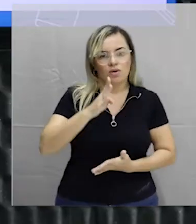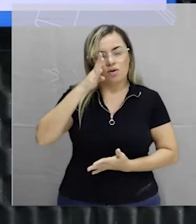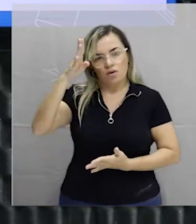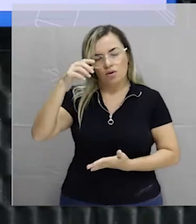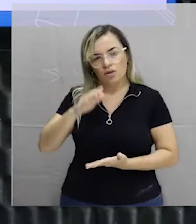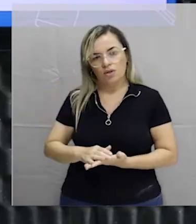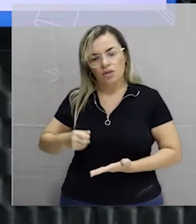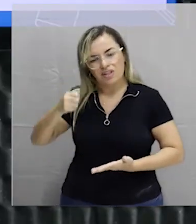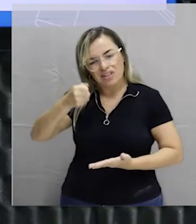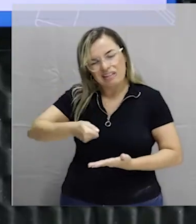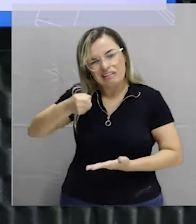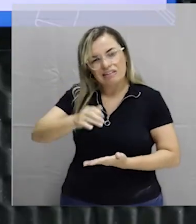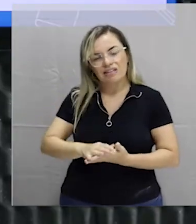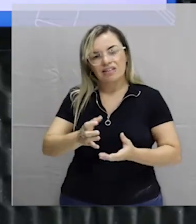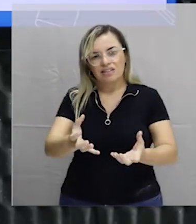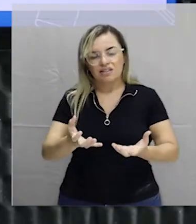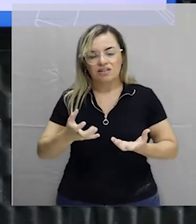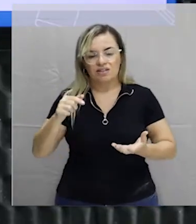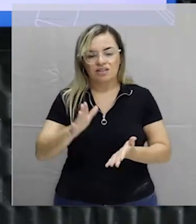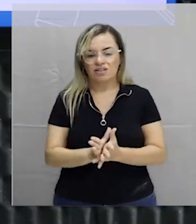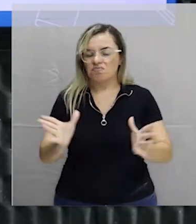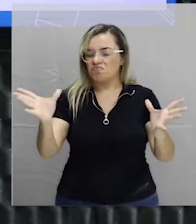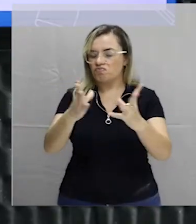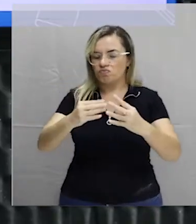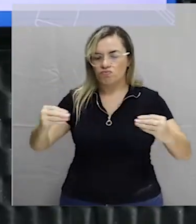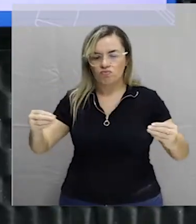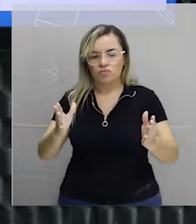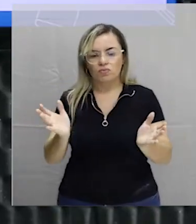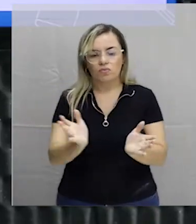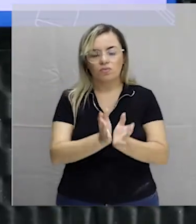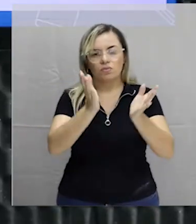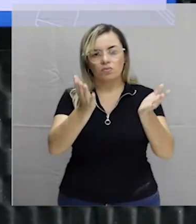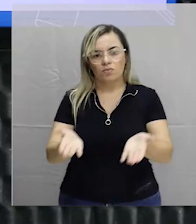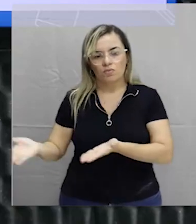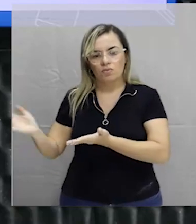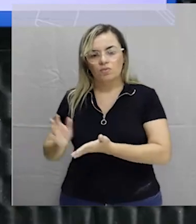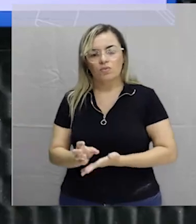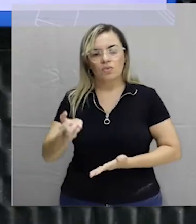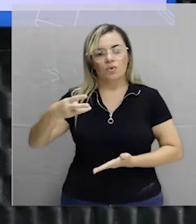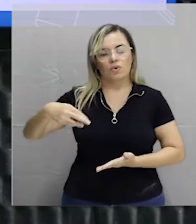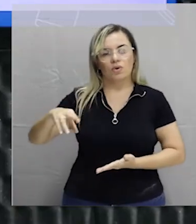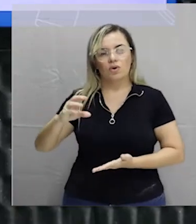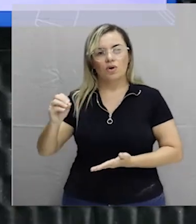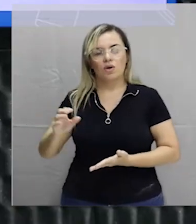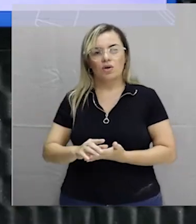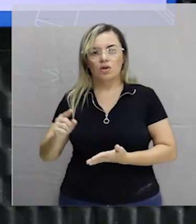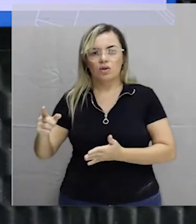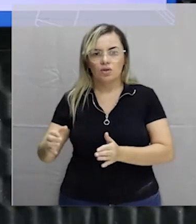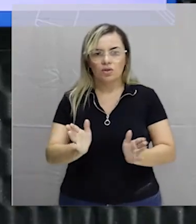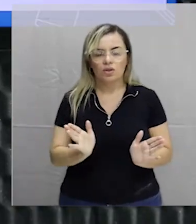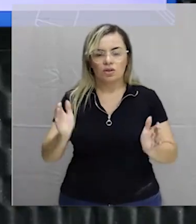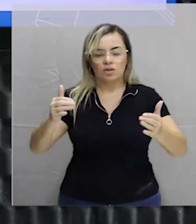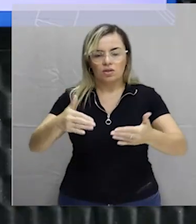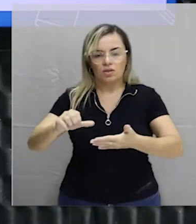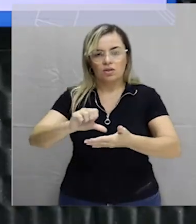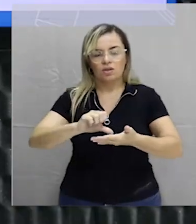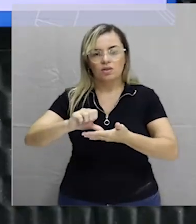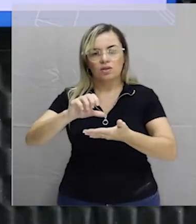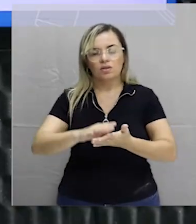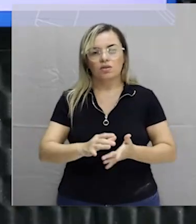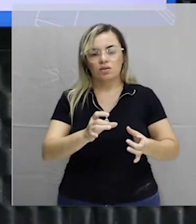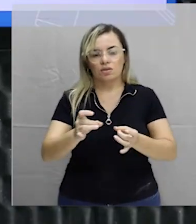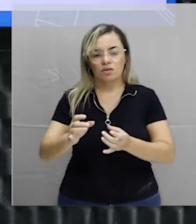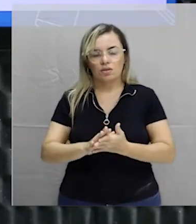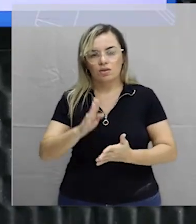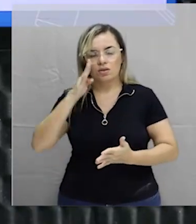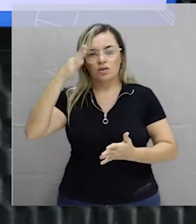agenda dos colonos, acabar com essa companhia de comércio e o seu monopólio. Ok, galerinha? Essas foram as principais